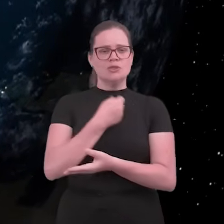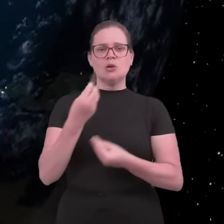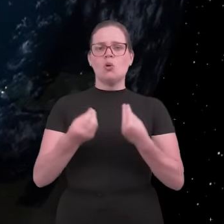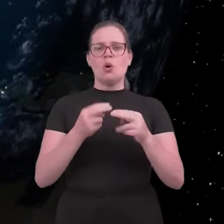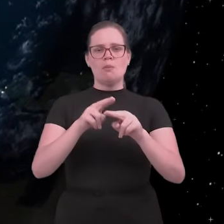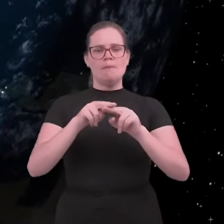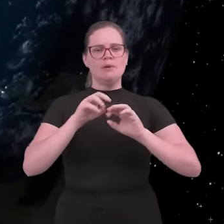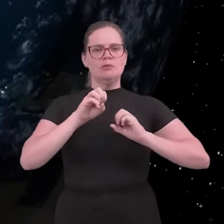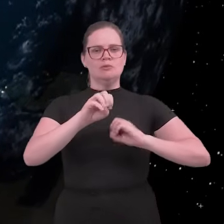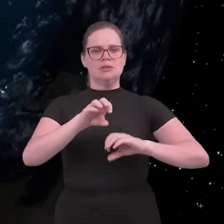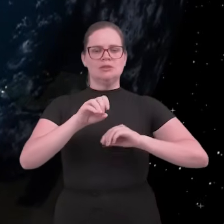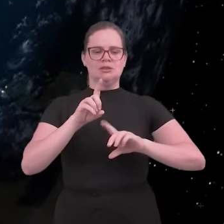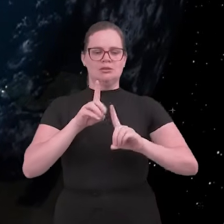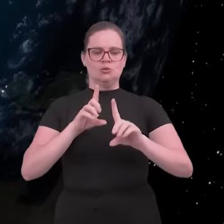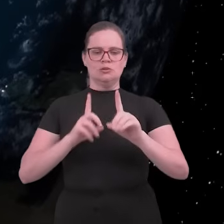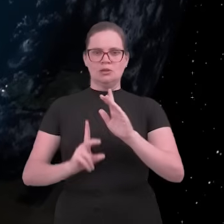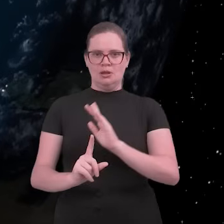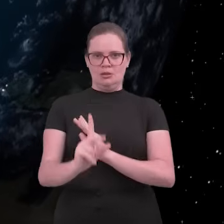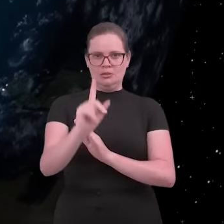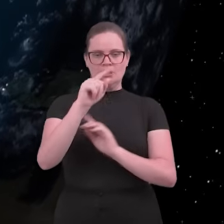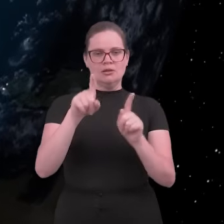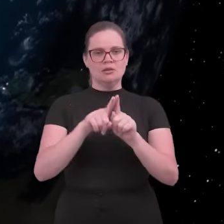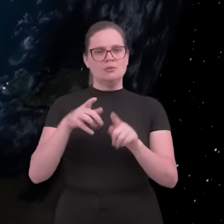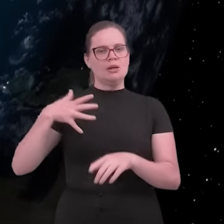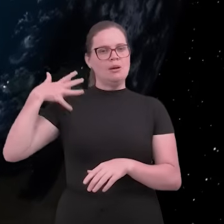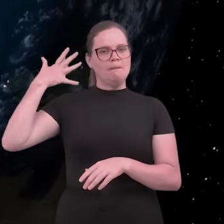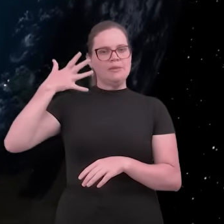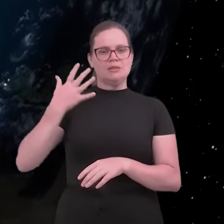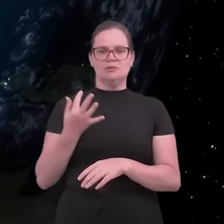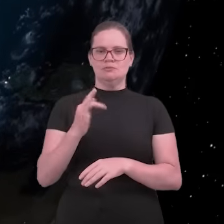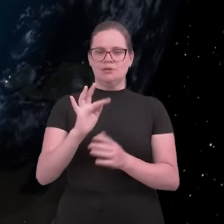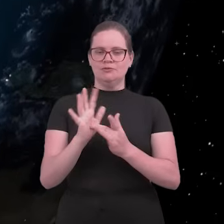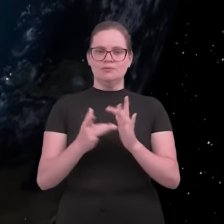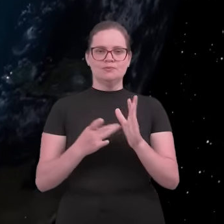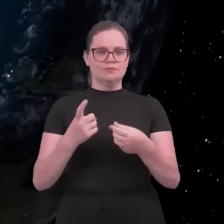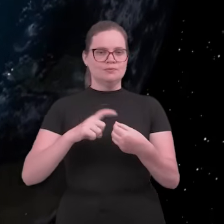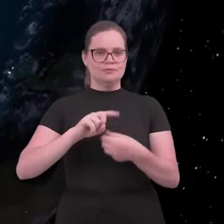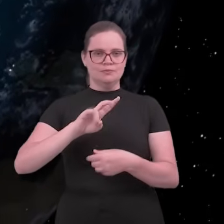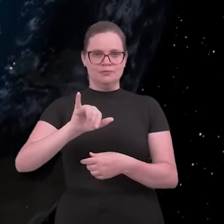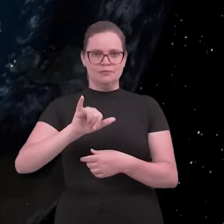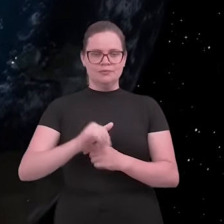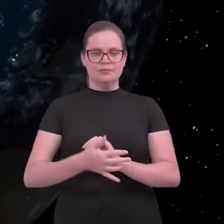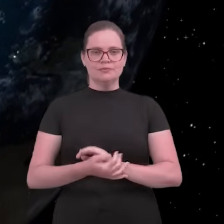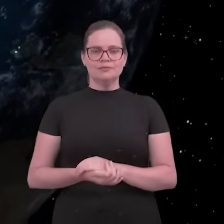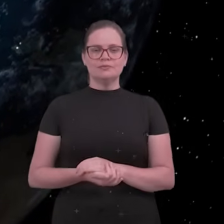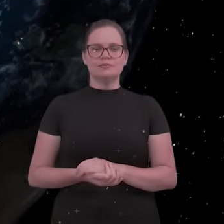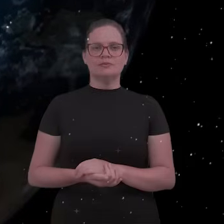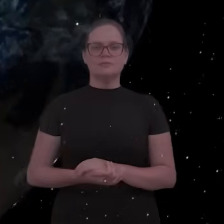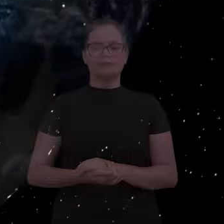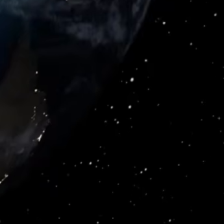alcançadas pelo Evangelho eterno e pela mensagem da breve volta do Senhor Jesus.